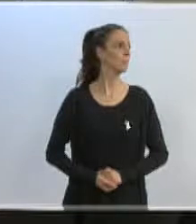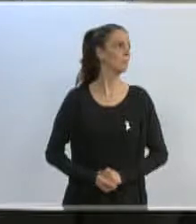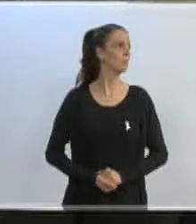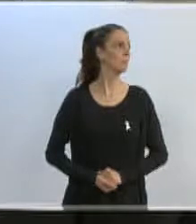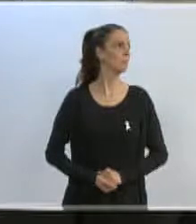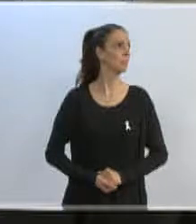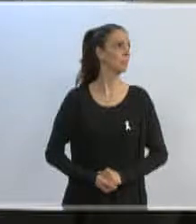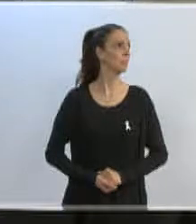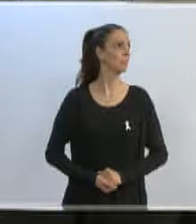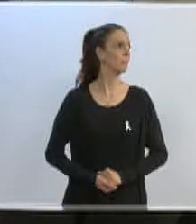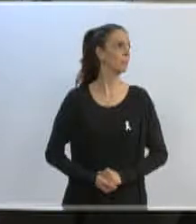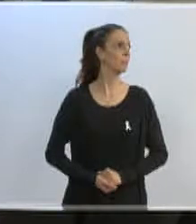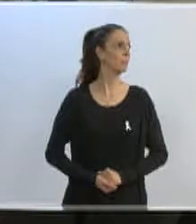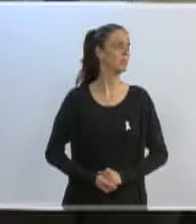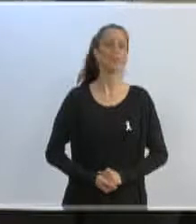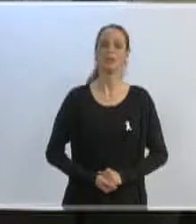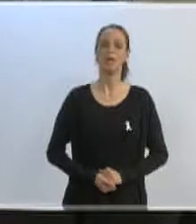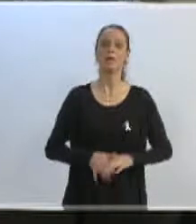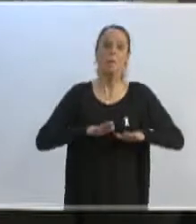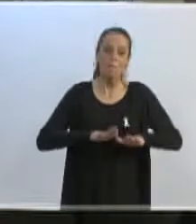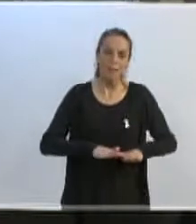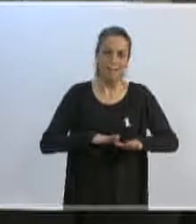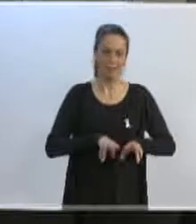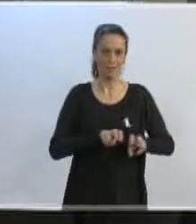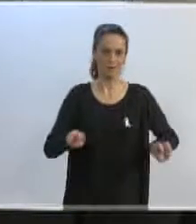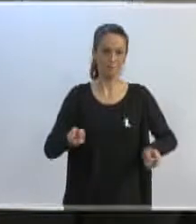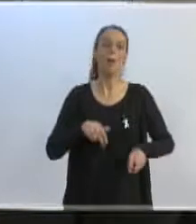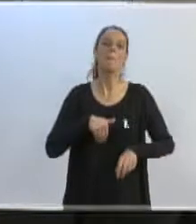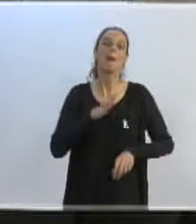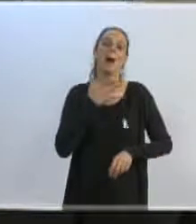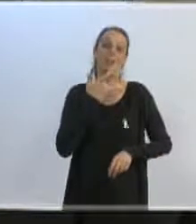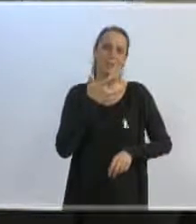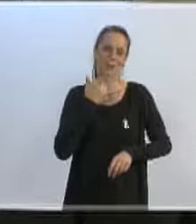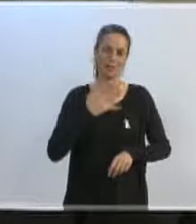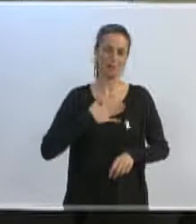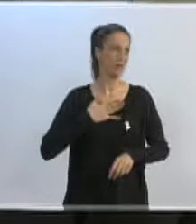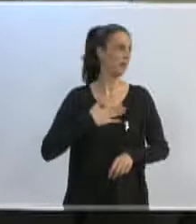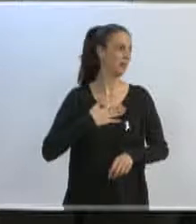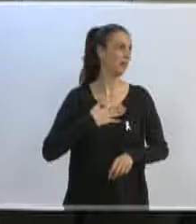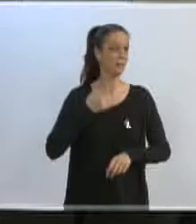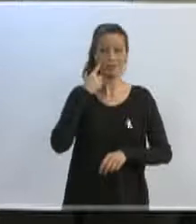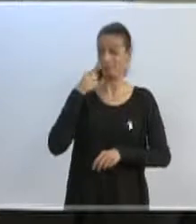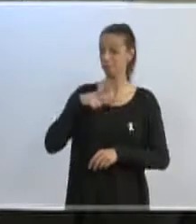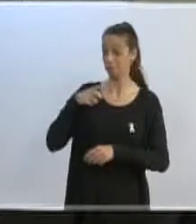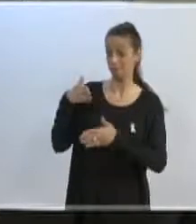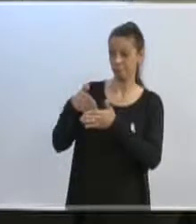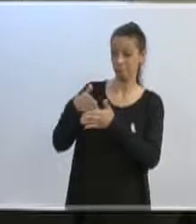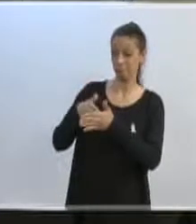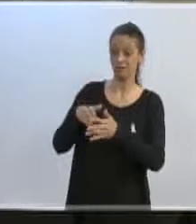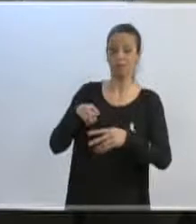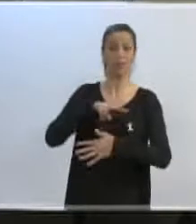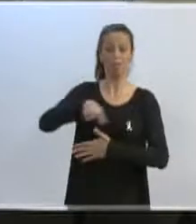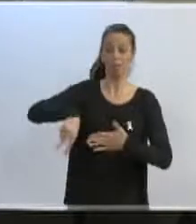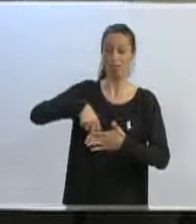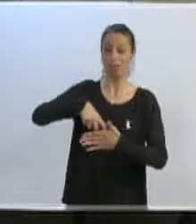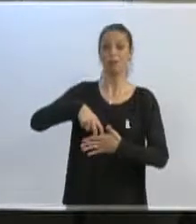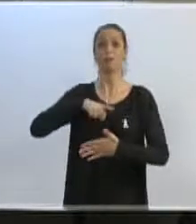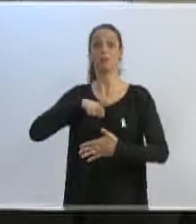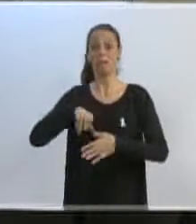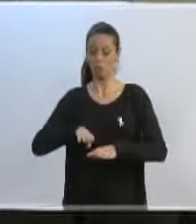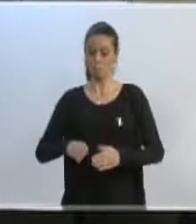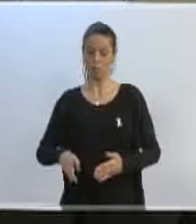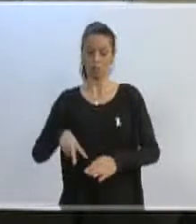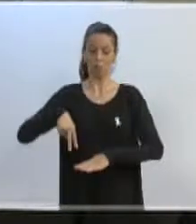poder até me locomover, né? Para ali já começa a barreira, tá? Aquele banquinho ali para subir, não